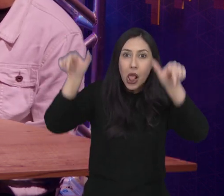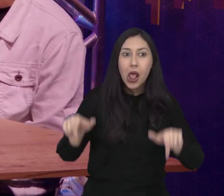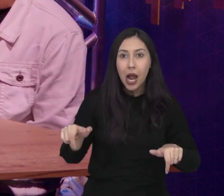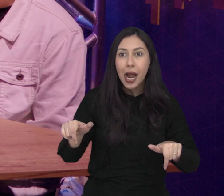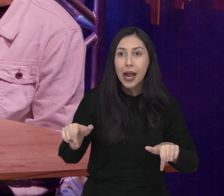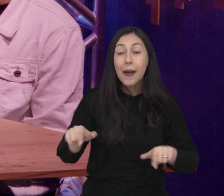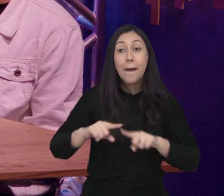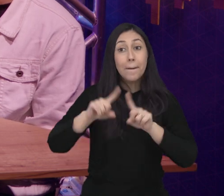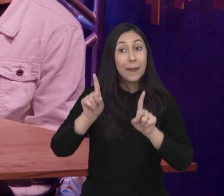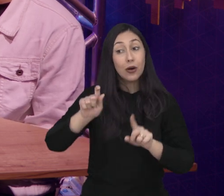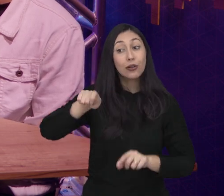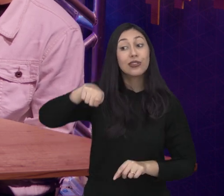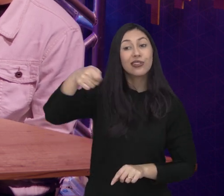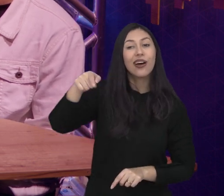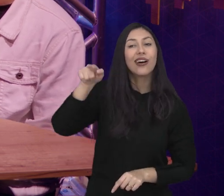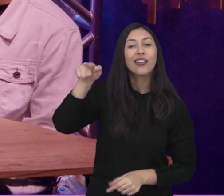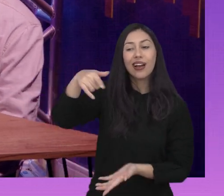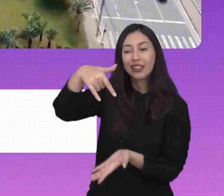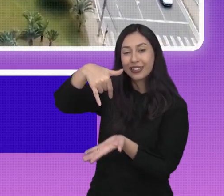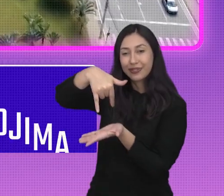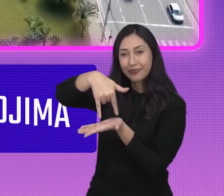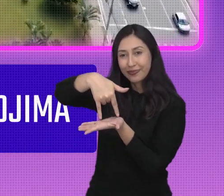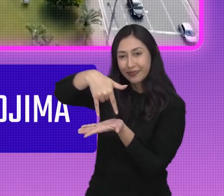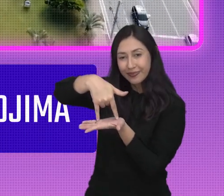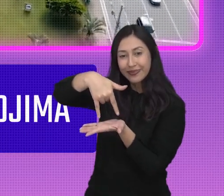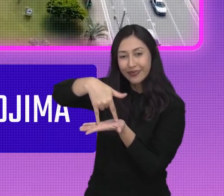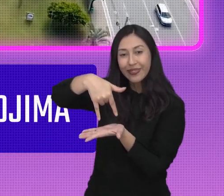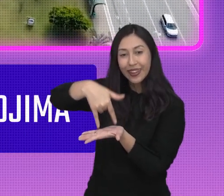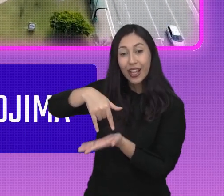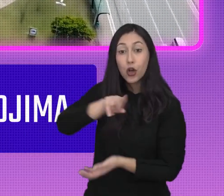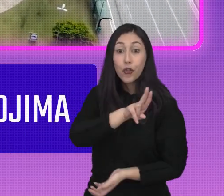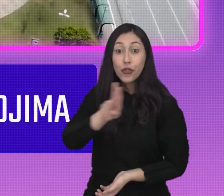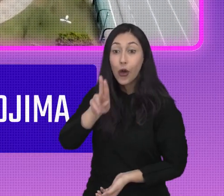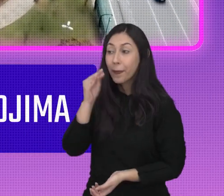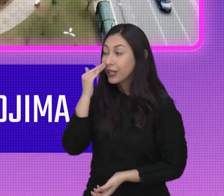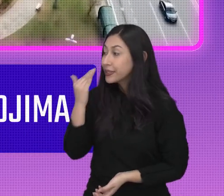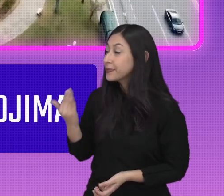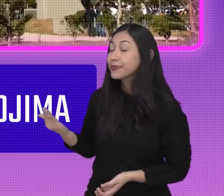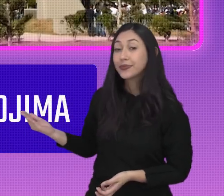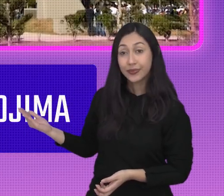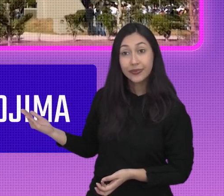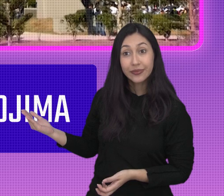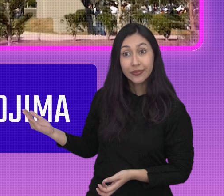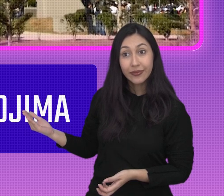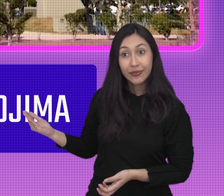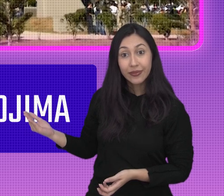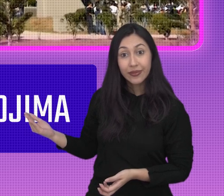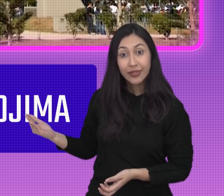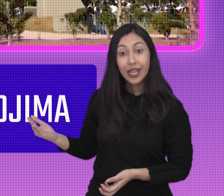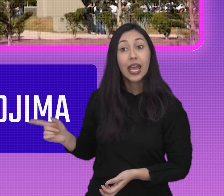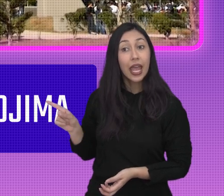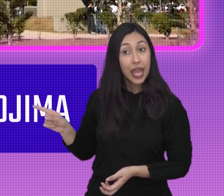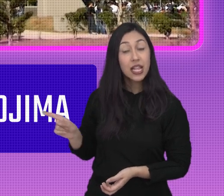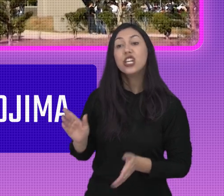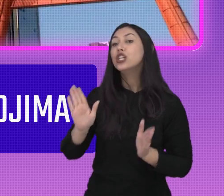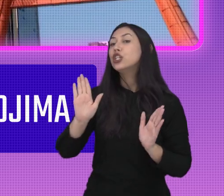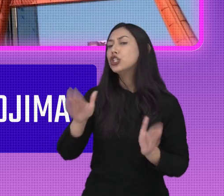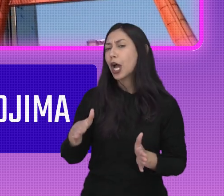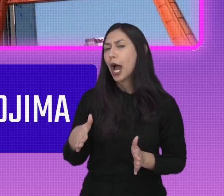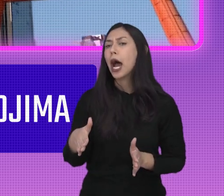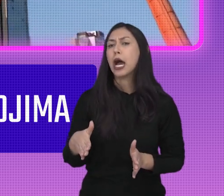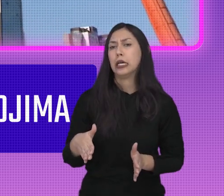aqui na tela, mas o nome dela é a Praça Ryuji Kojima, que foi vice-prefeito aqui